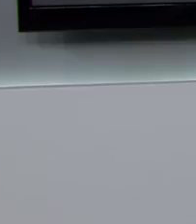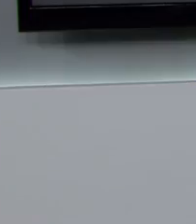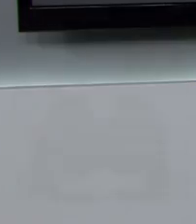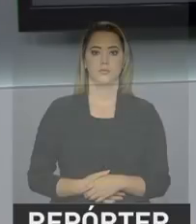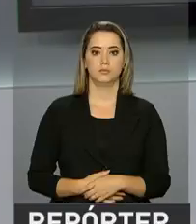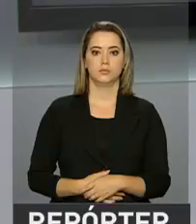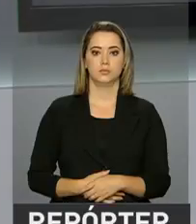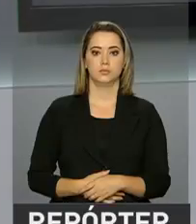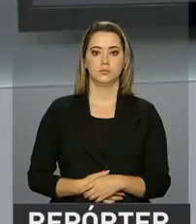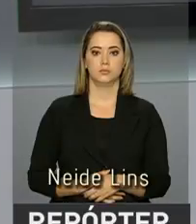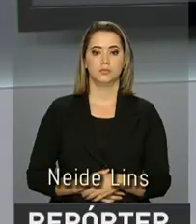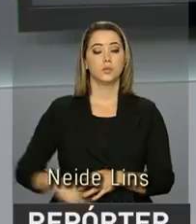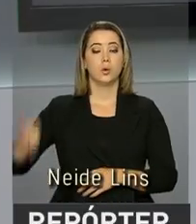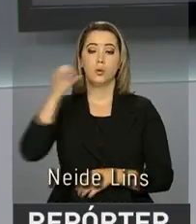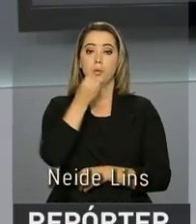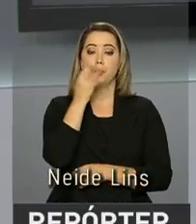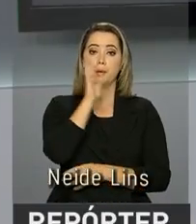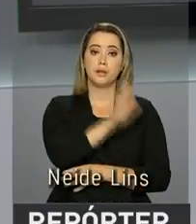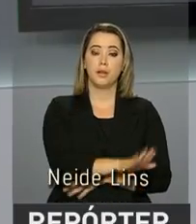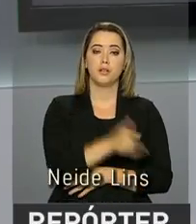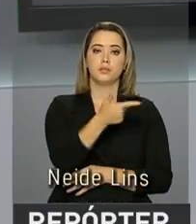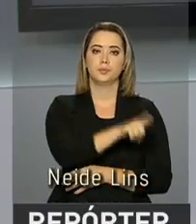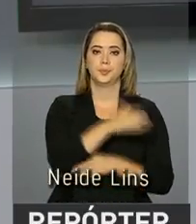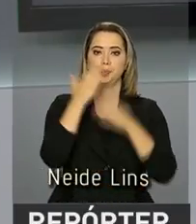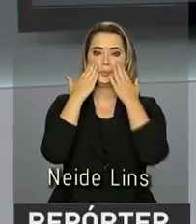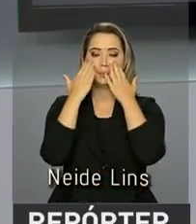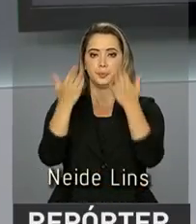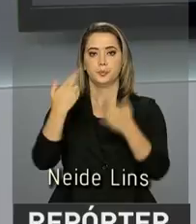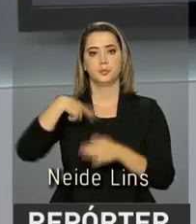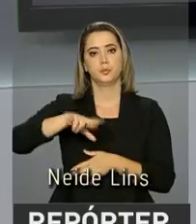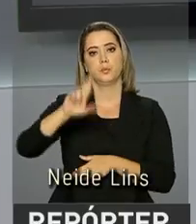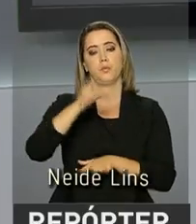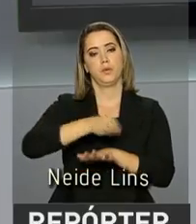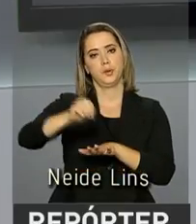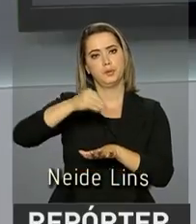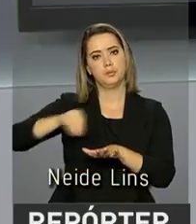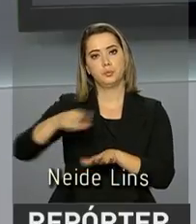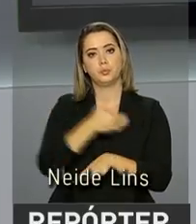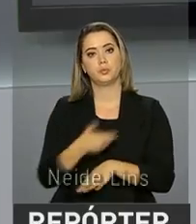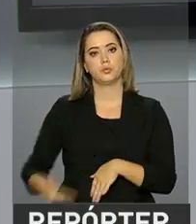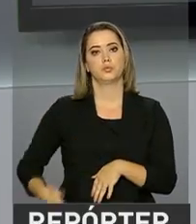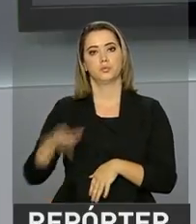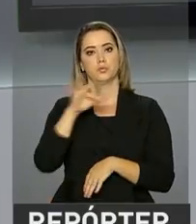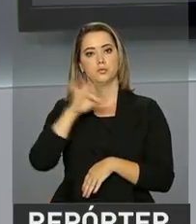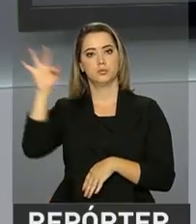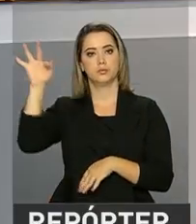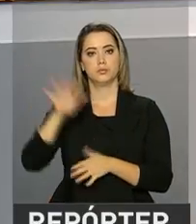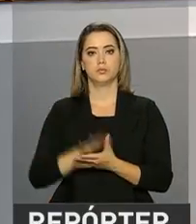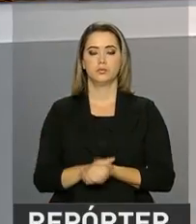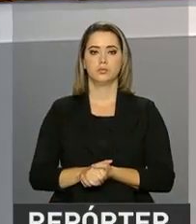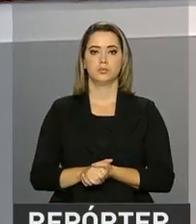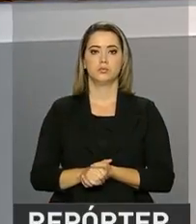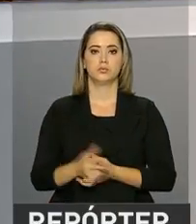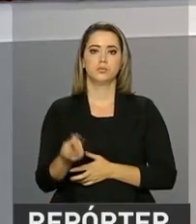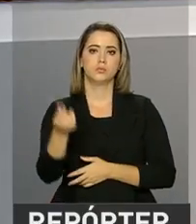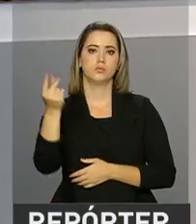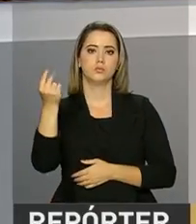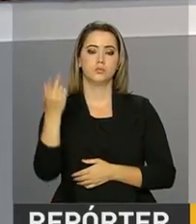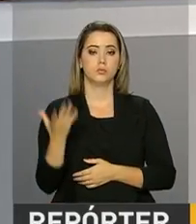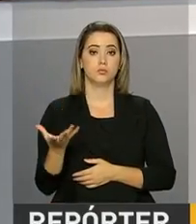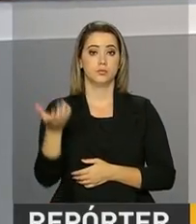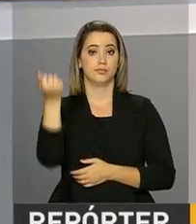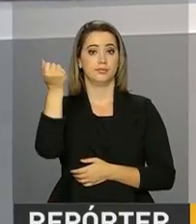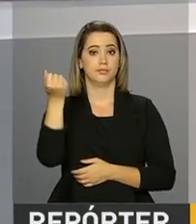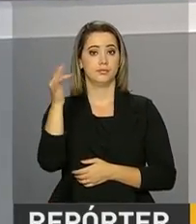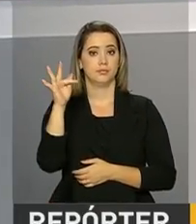olá boa tarde estamos de volta com repórter nbr e as notícias do governo federal e o dinheiro das contas